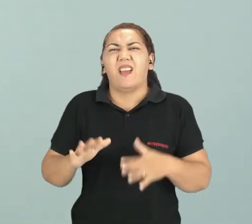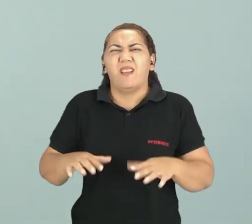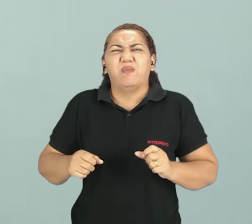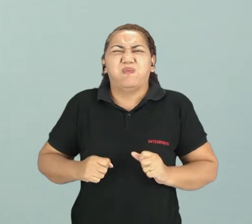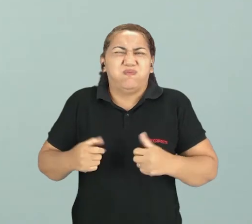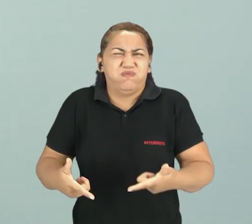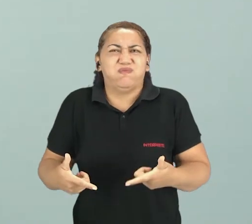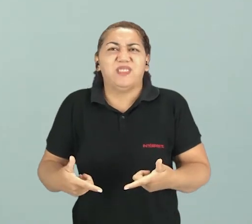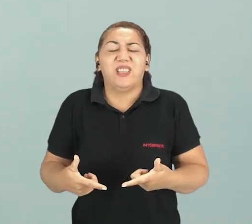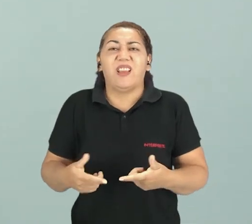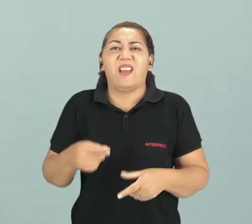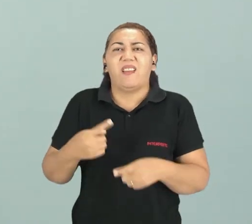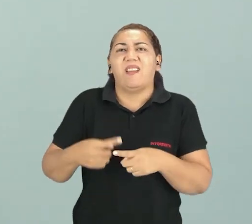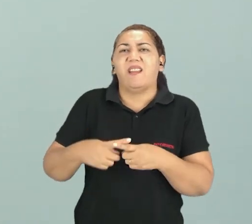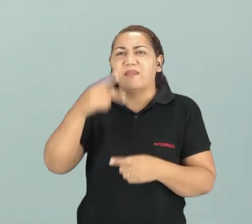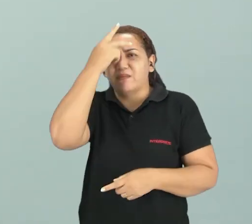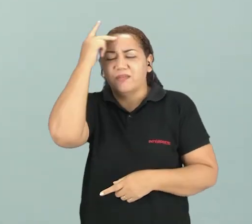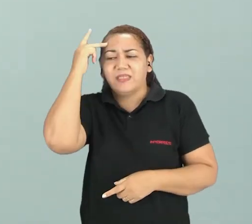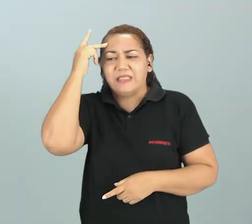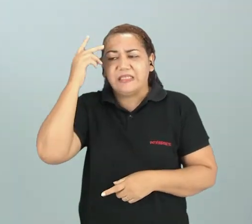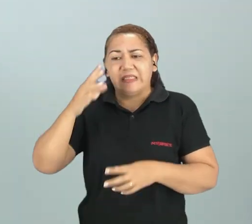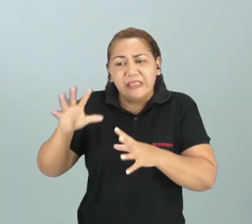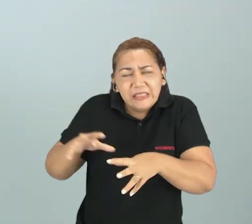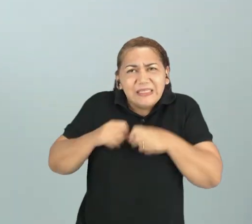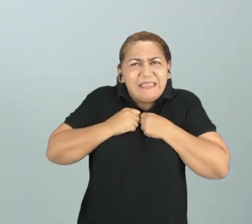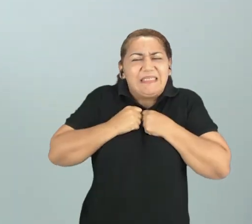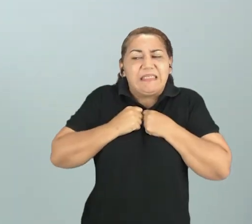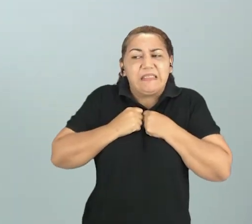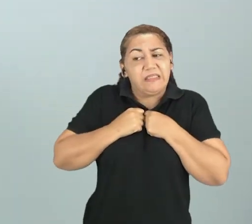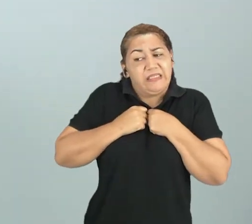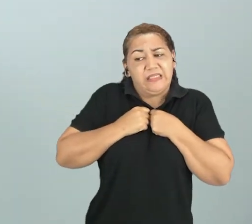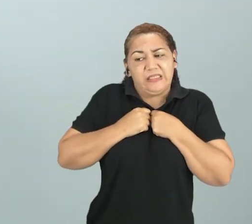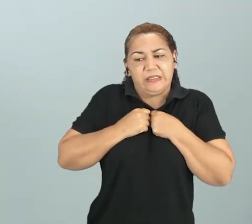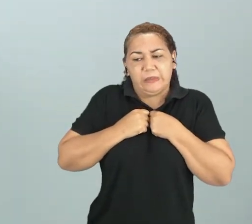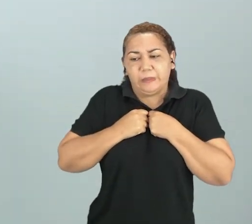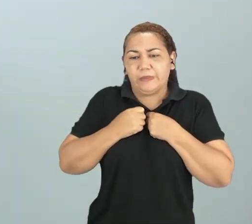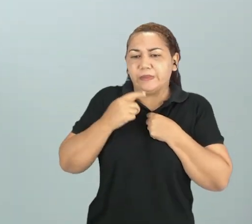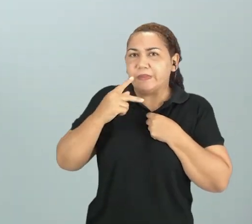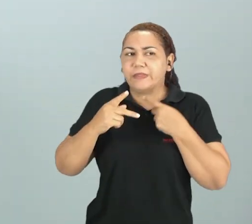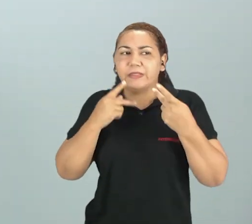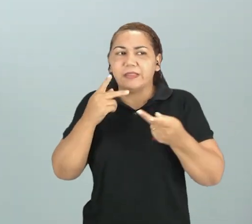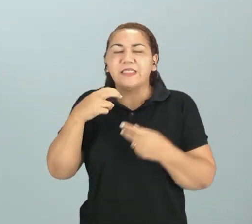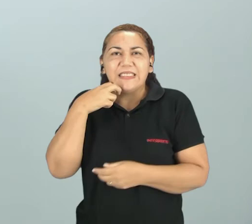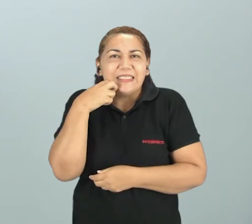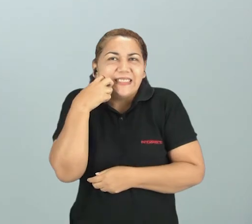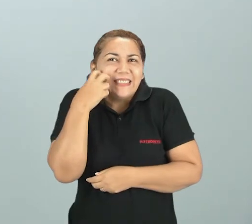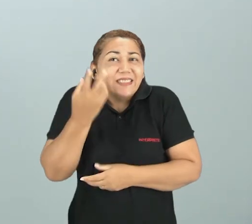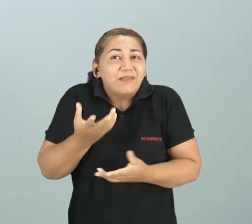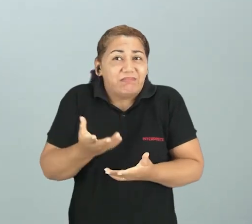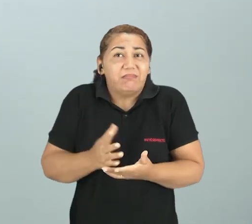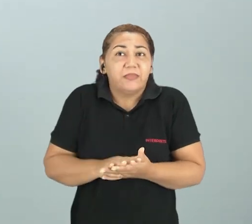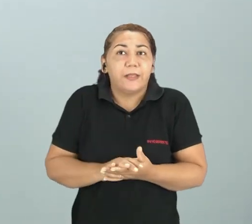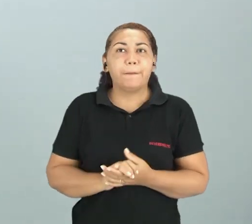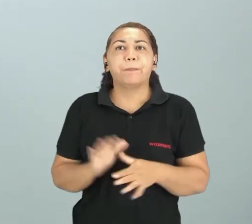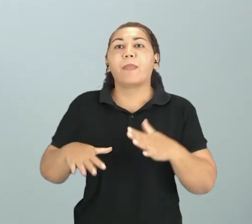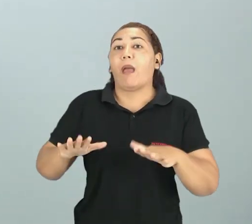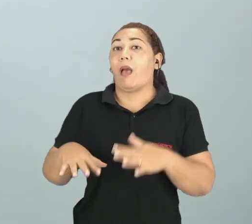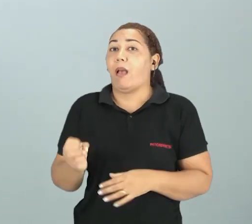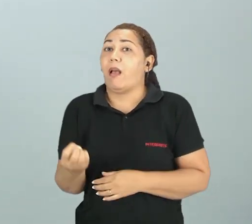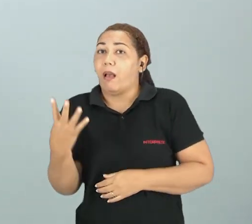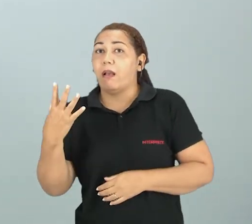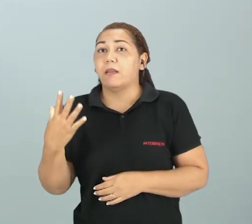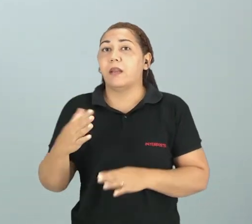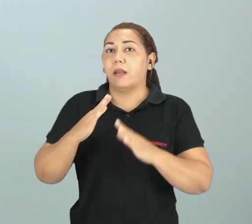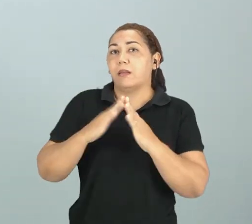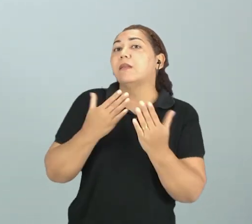pessoa ela fica um pouco mais retraída e mais tímida de se expressar. Isso acontece também na escola, entre nós, vocês